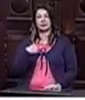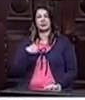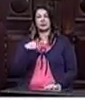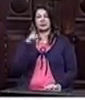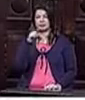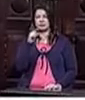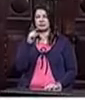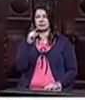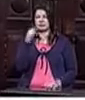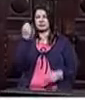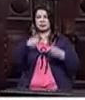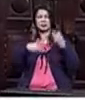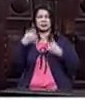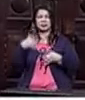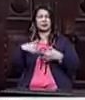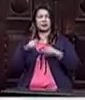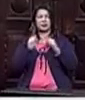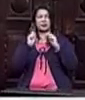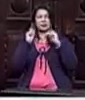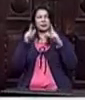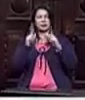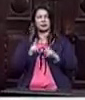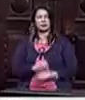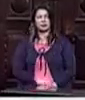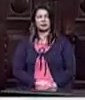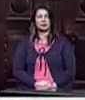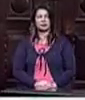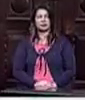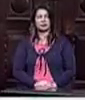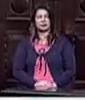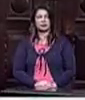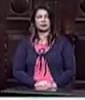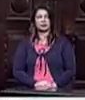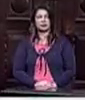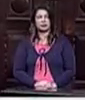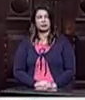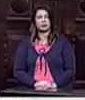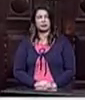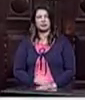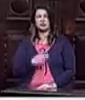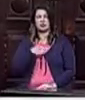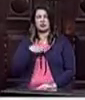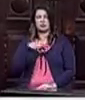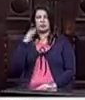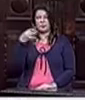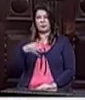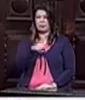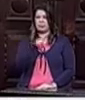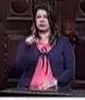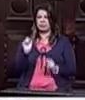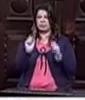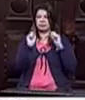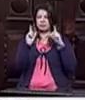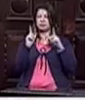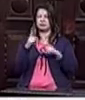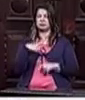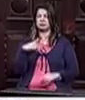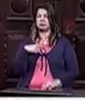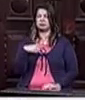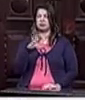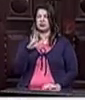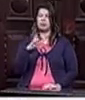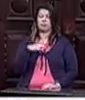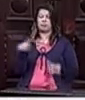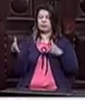minha atenção. Eu cito vários, a mania de professor, deputado. Ah. Eu cito vários para ter certeza que estão prestando atenção. Mas eu falo vocês, a